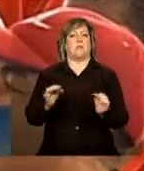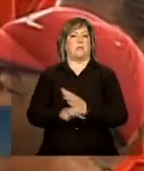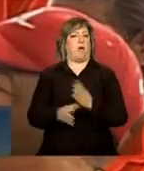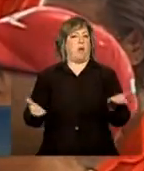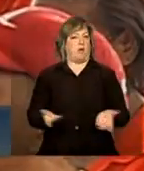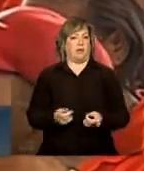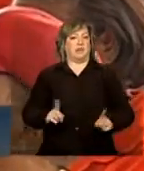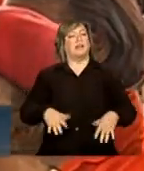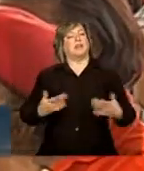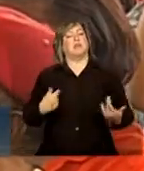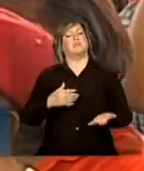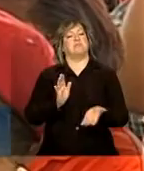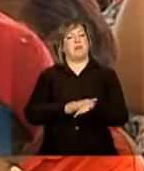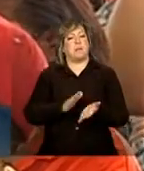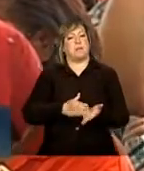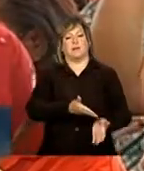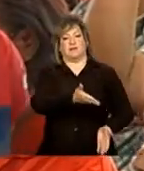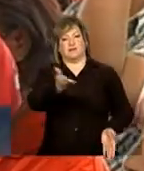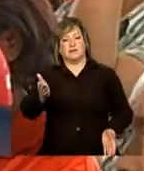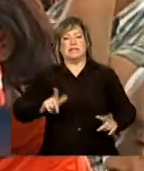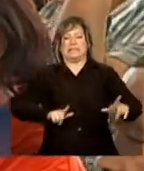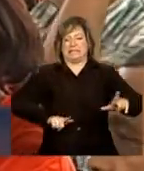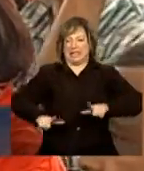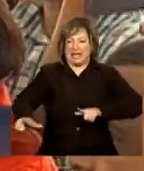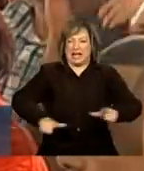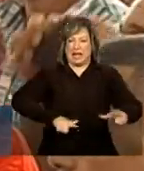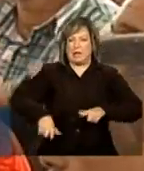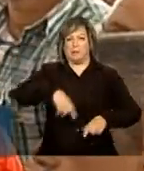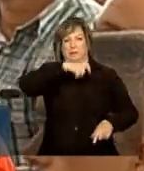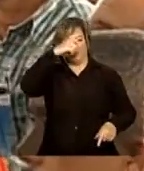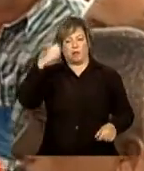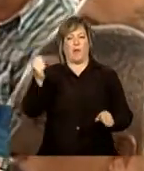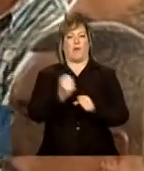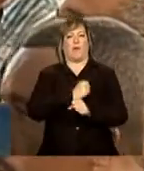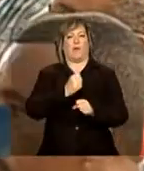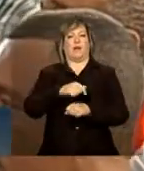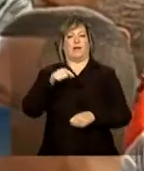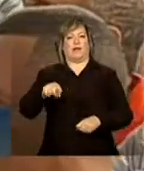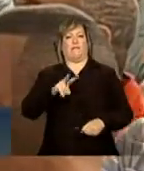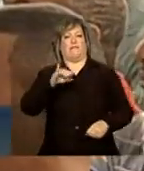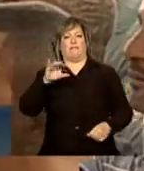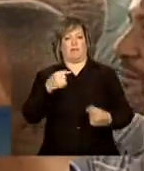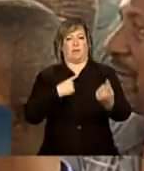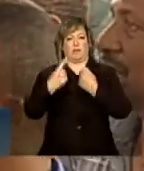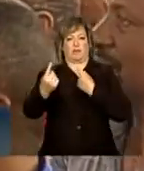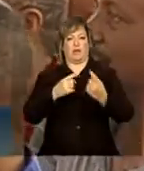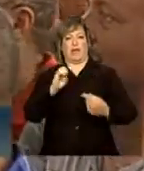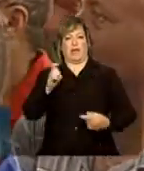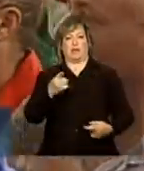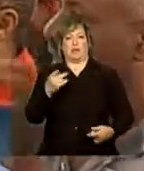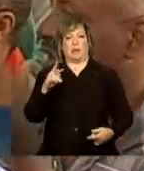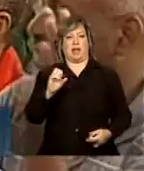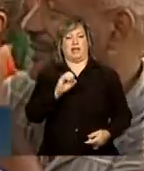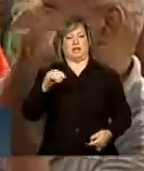minha homenagem a todos aqueles que trabalharam para a construção da Via Expressa em nossa cidade.